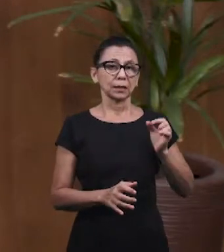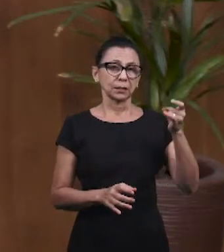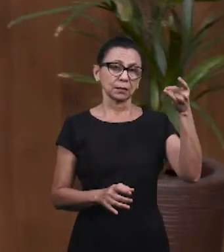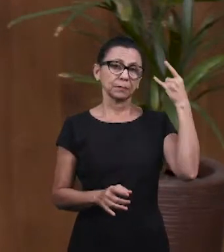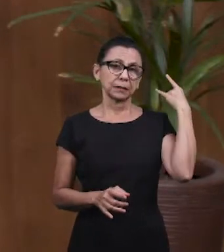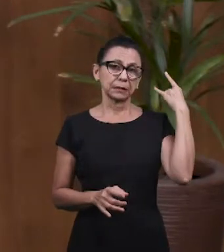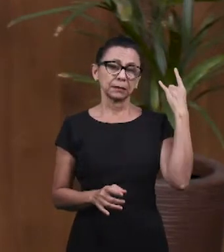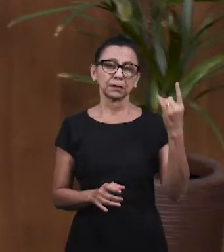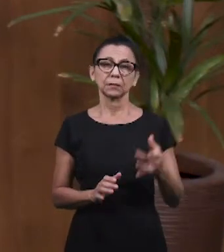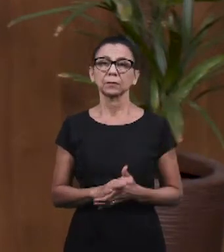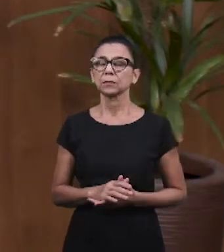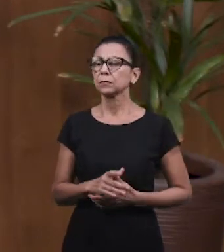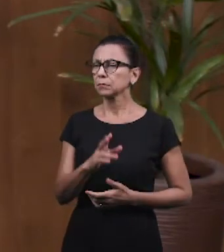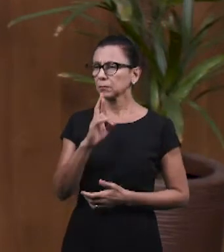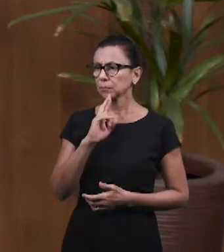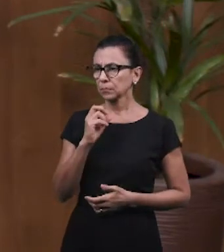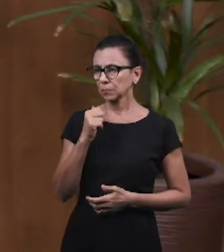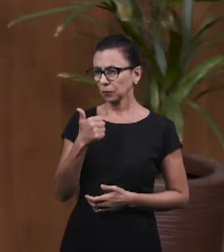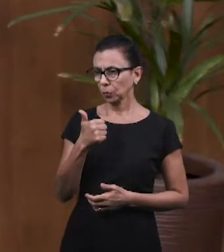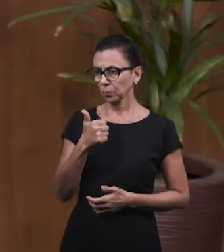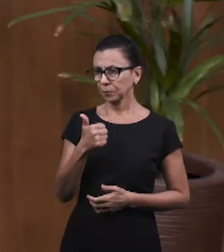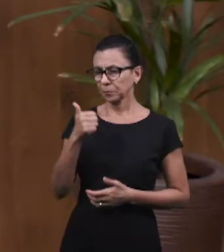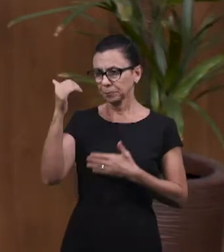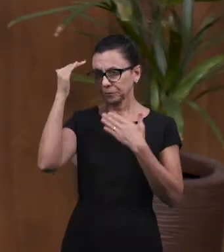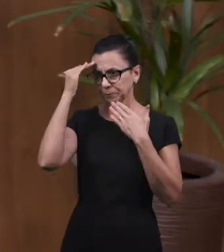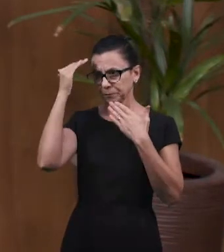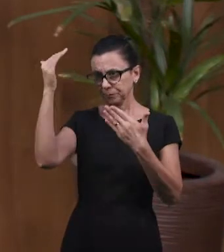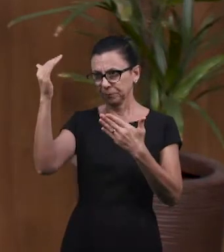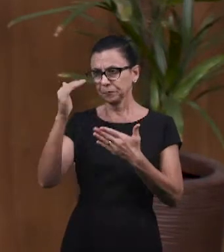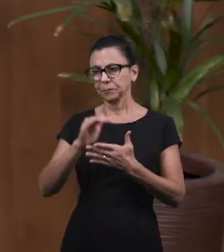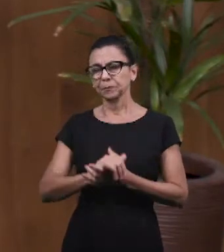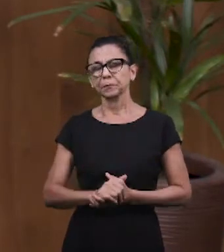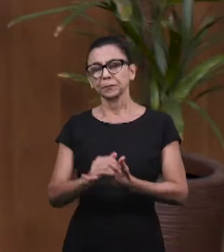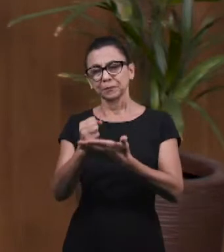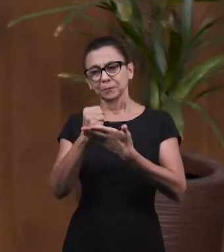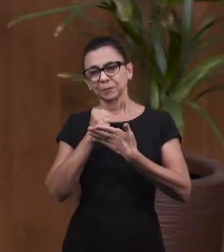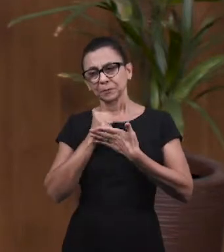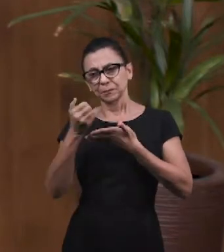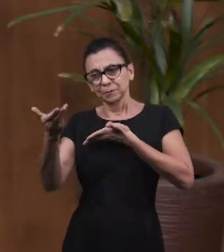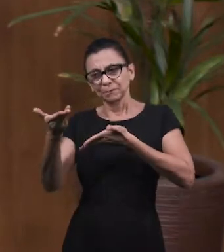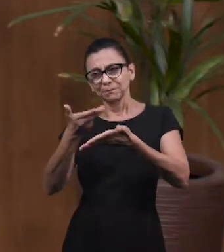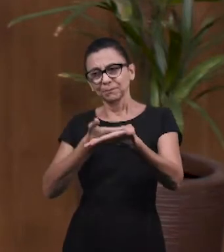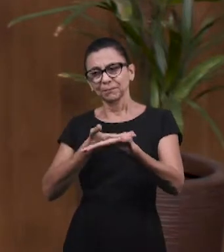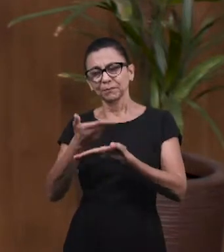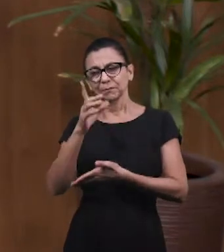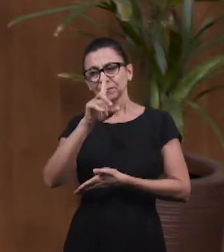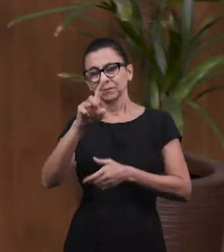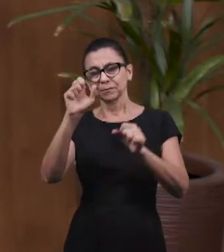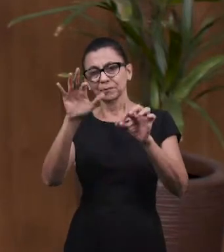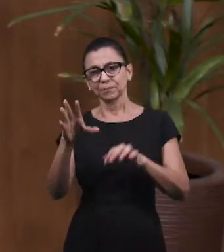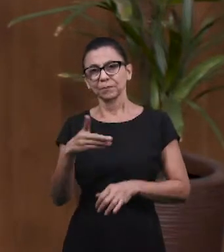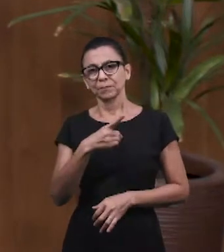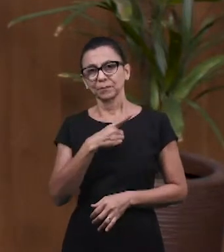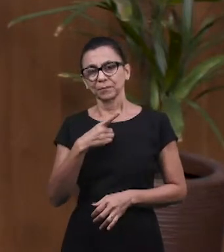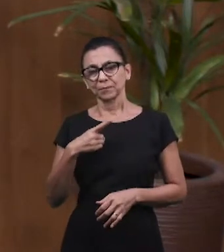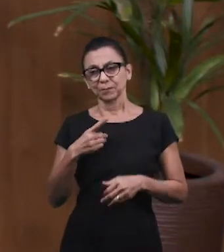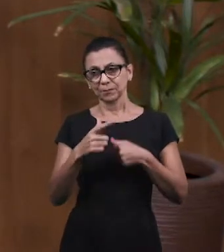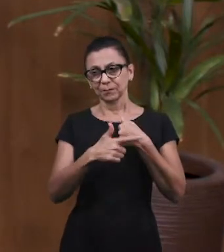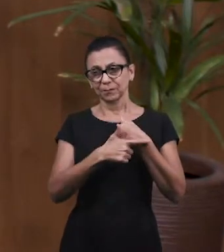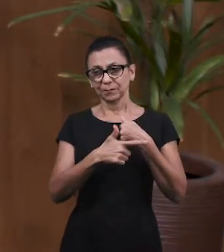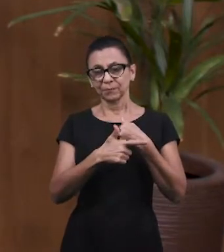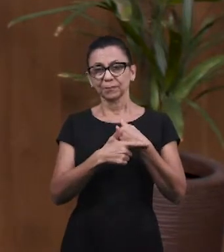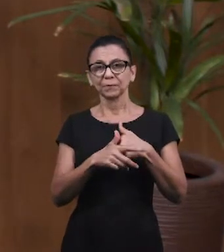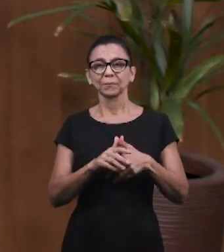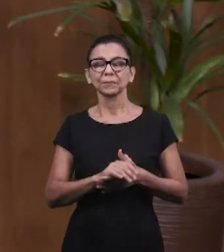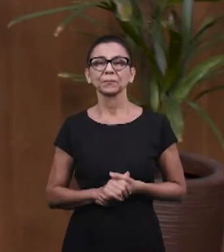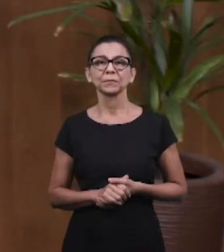boa, né? A sua resposta. Obrigado pela sua participação, que Deus abençoe grandemente o seu diaconato e os demais diáconos